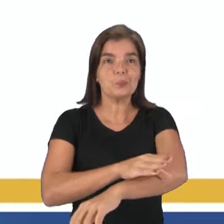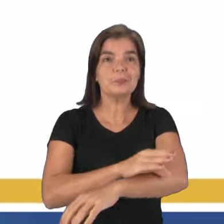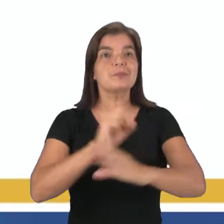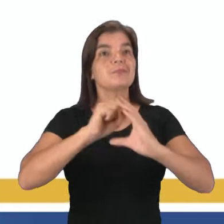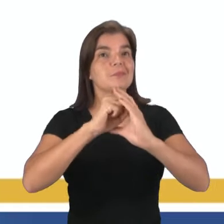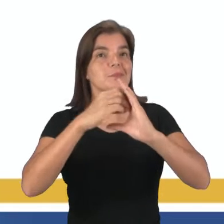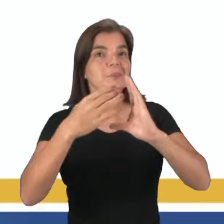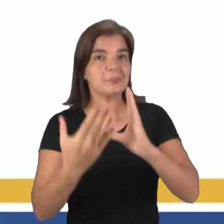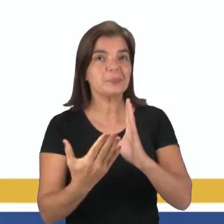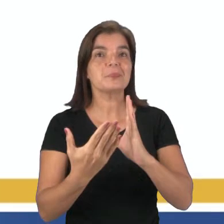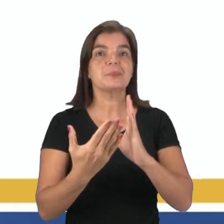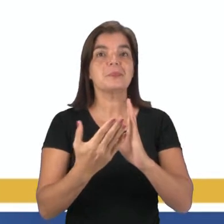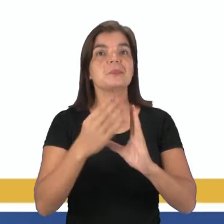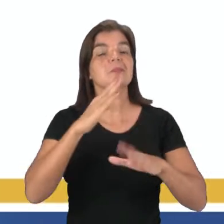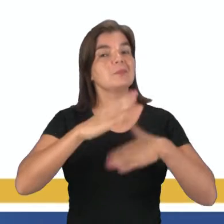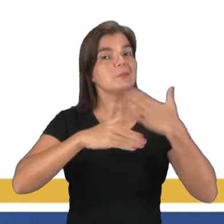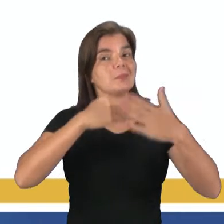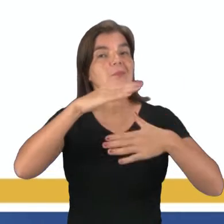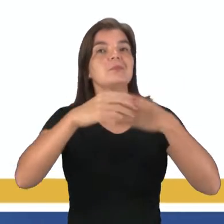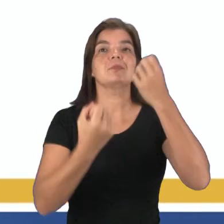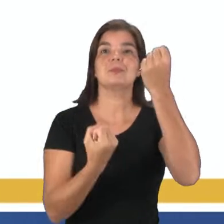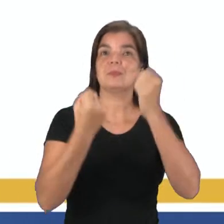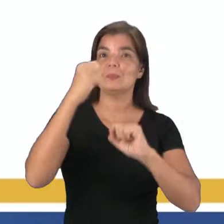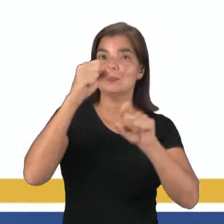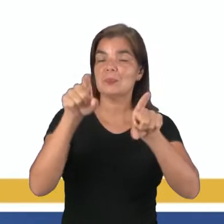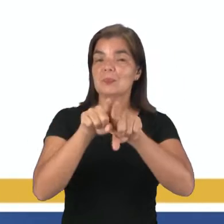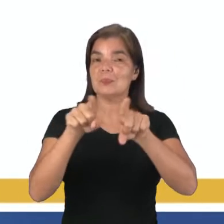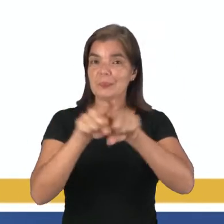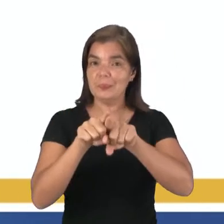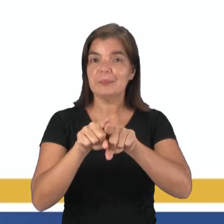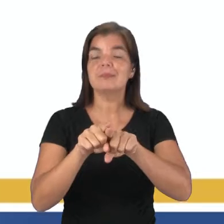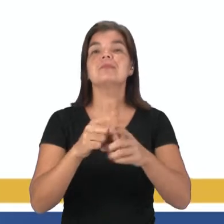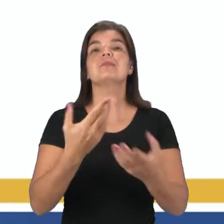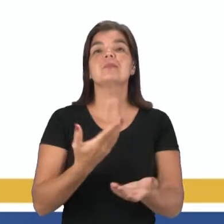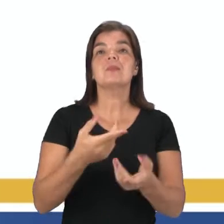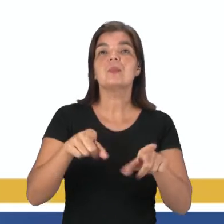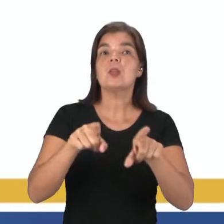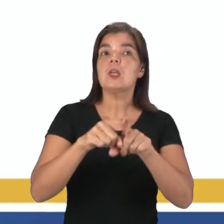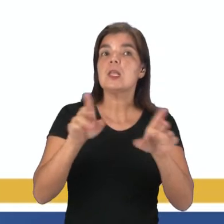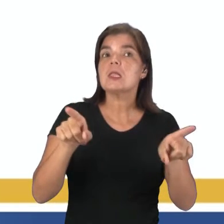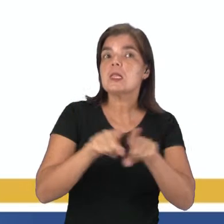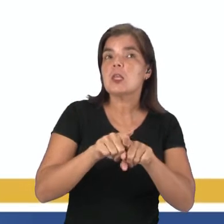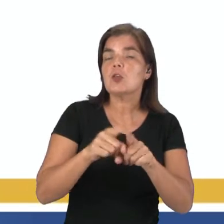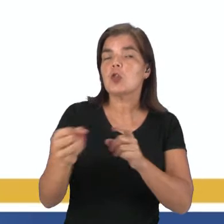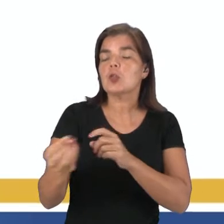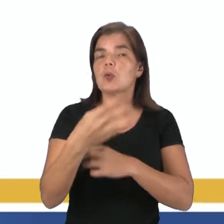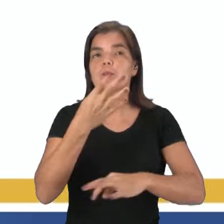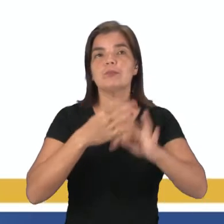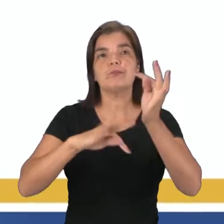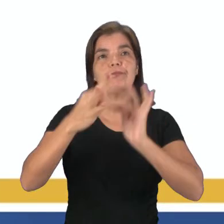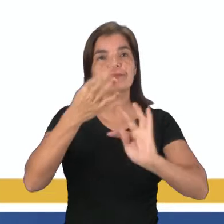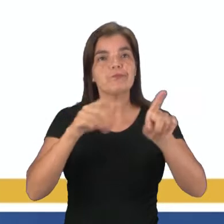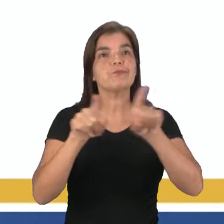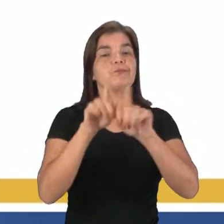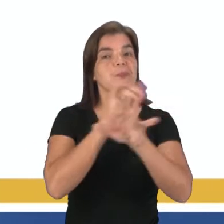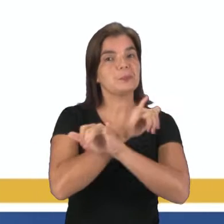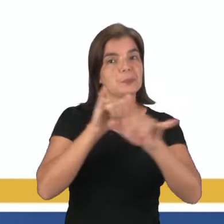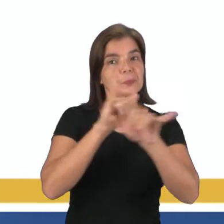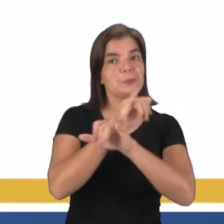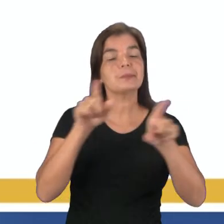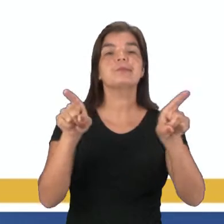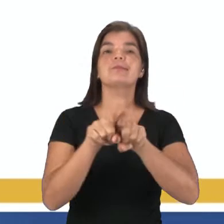o estudo da cultura assume características peculiares, devido ao desenvolvimento da indústria cultural e de